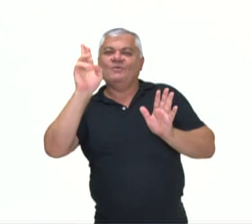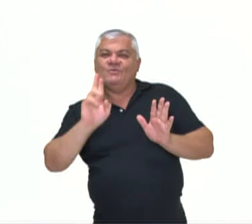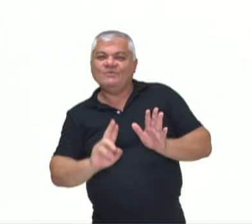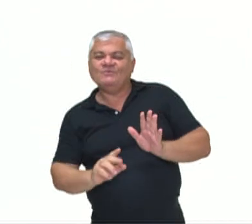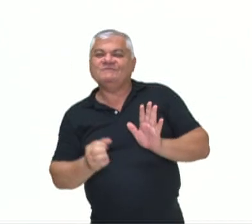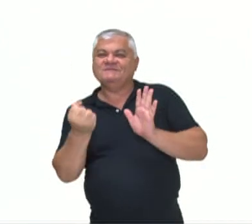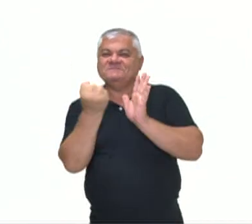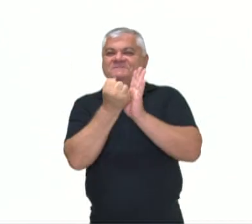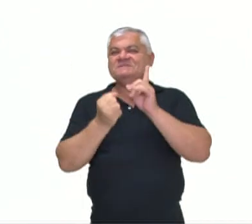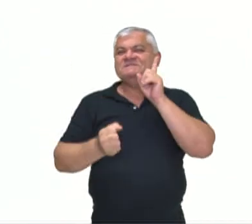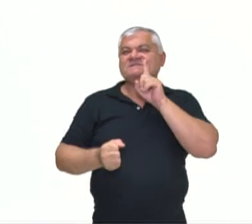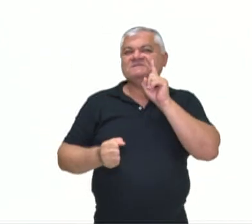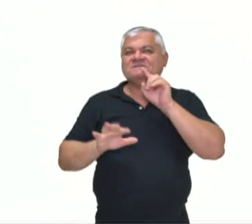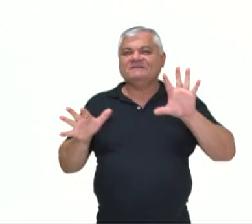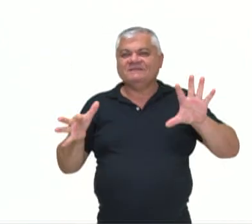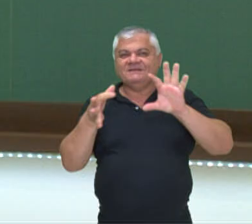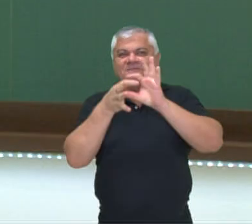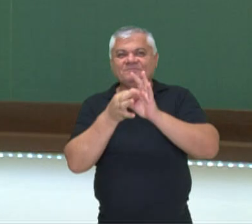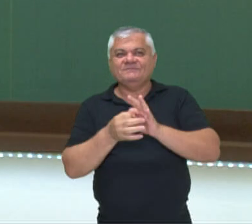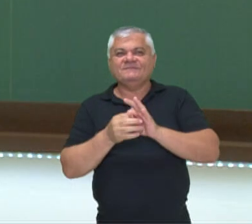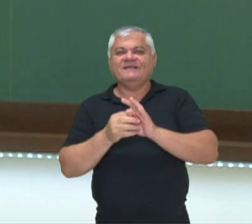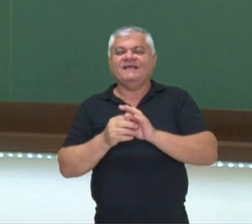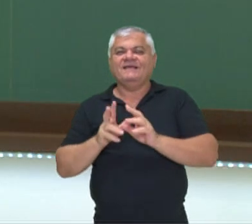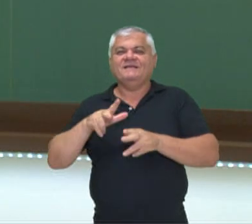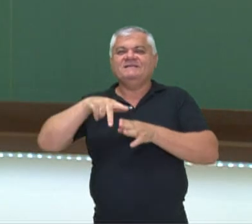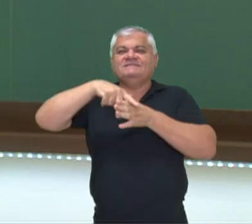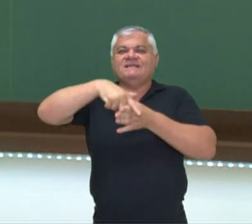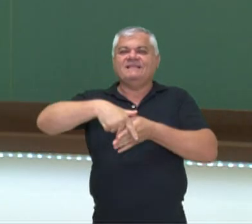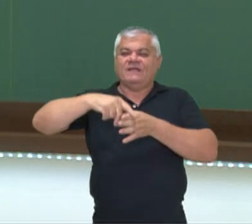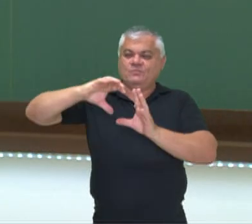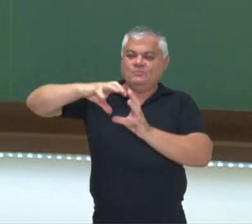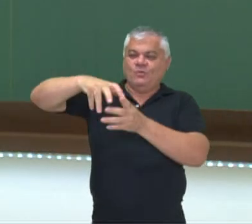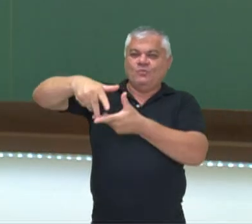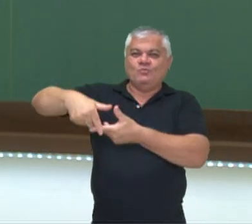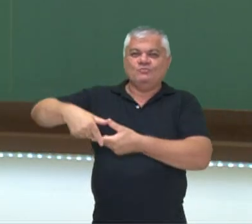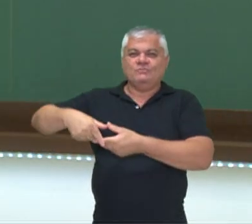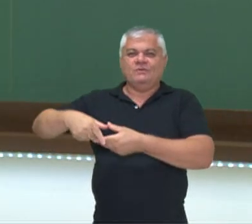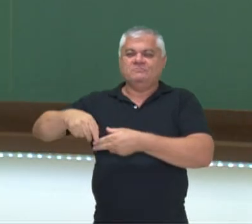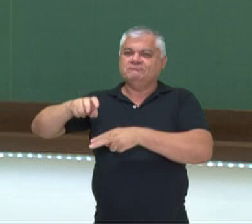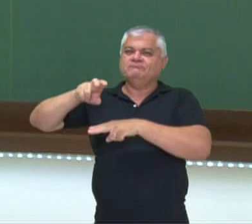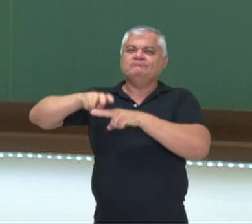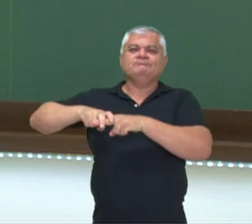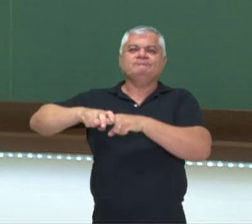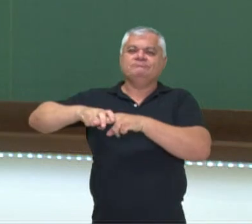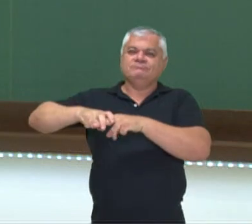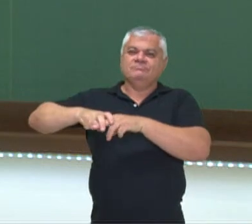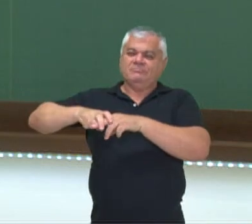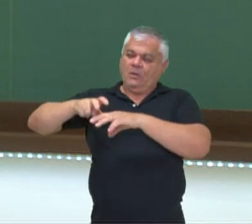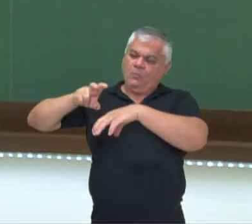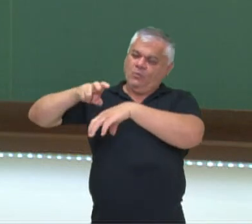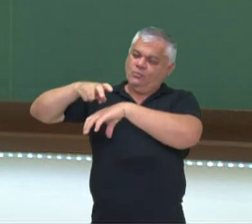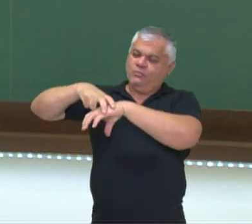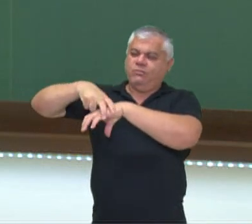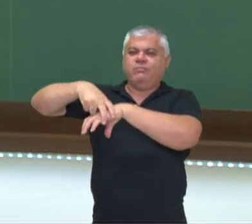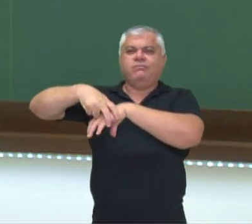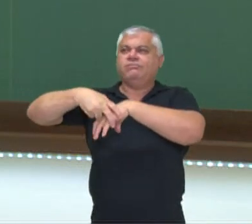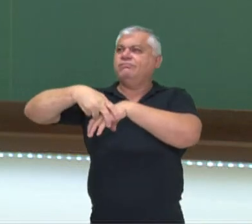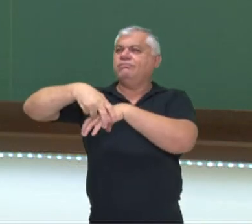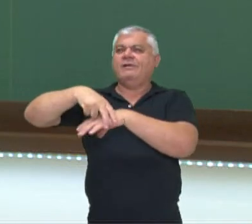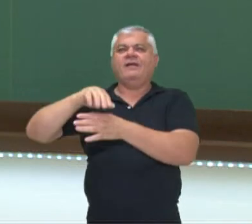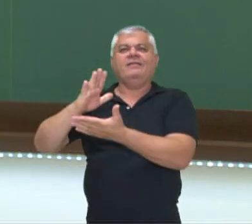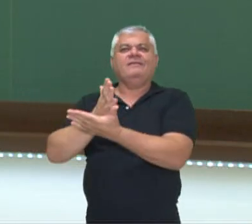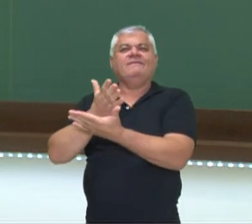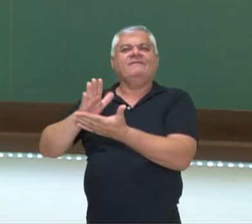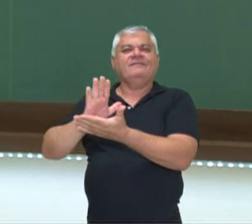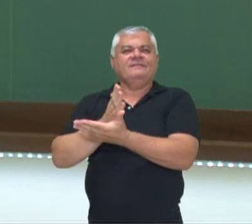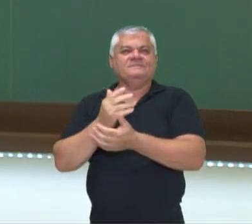símbolo norte-americano sentados em cima do mundo, ou seja, disputando, literalmente dividindo o planeta ao seu